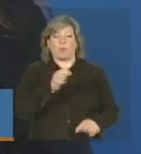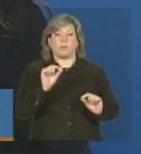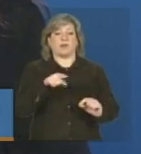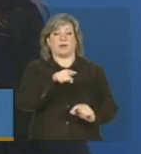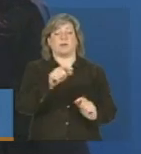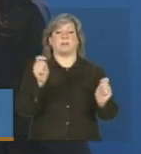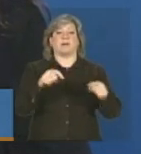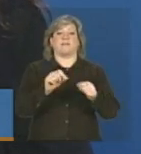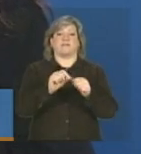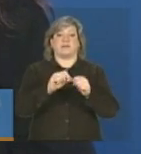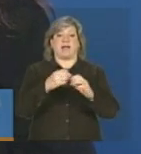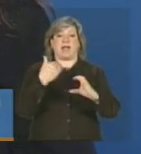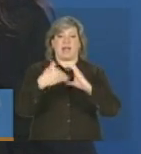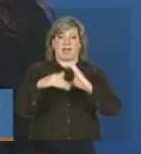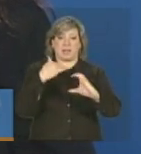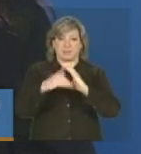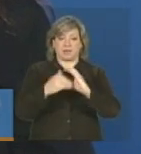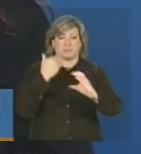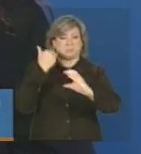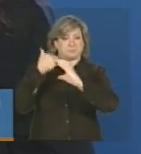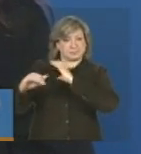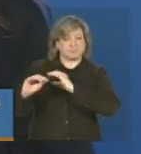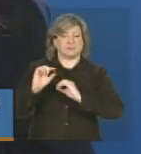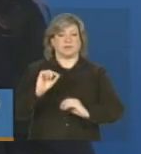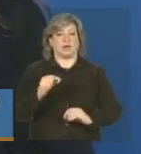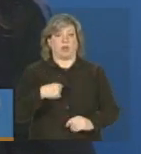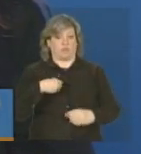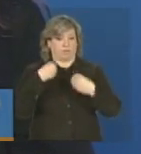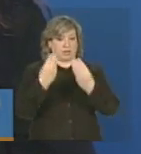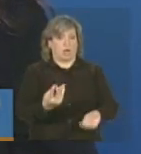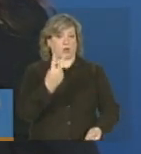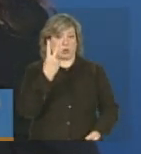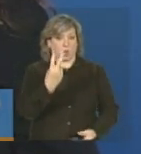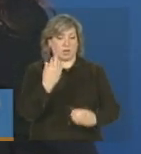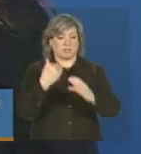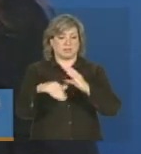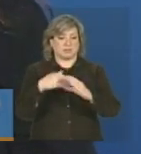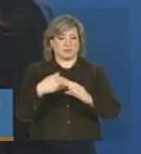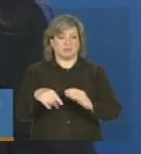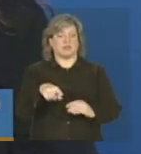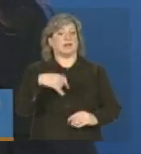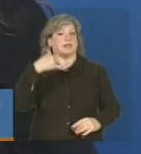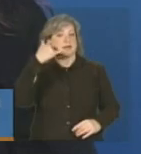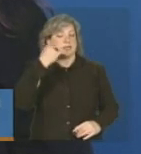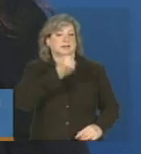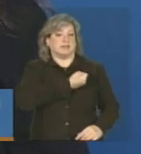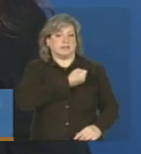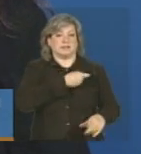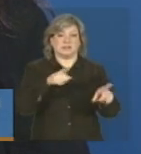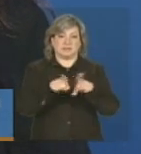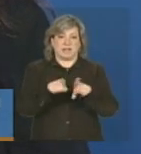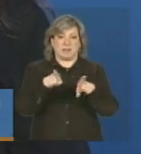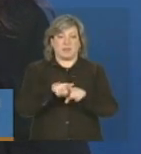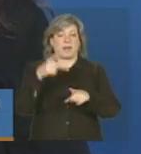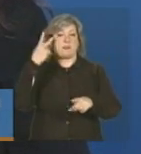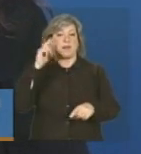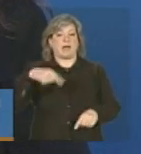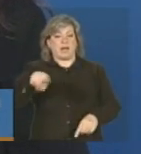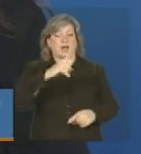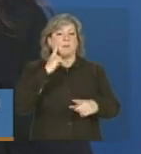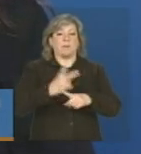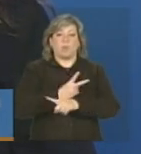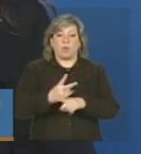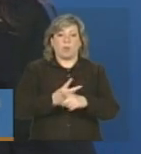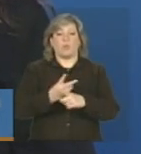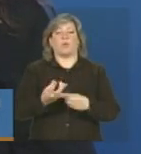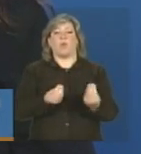um e-mail para... Eu vou dar dois e-mails e os telefones para ela buscar a